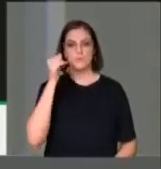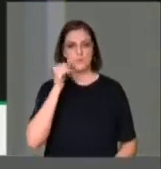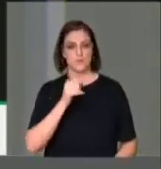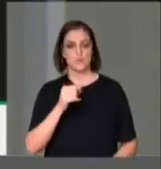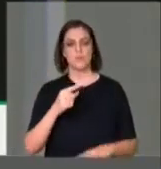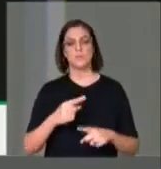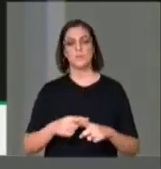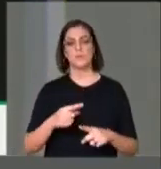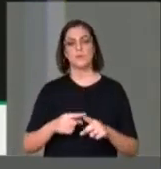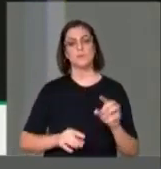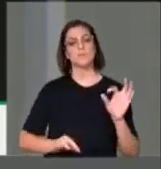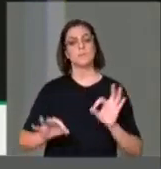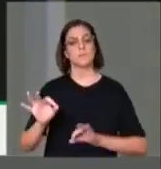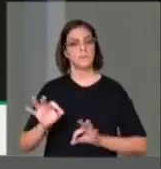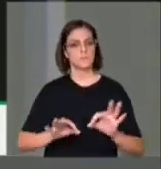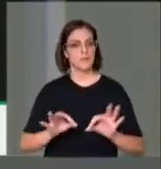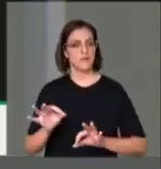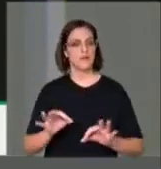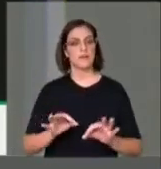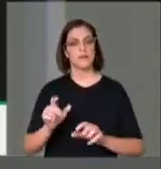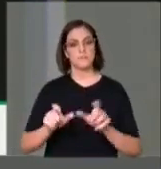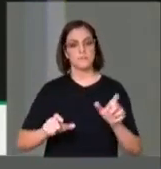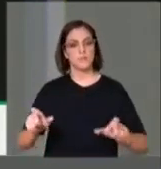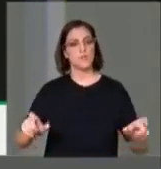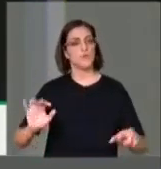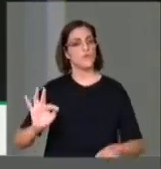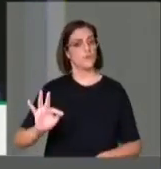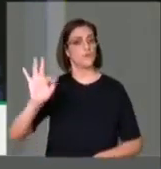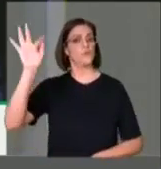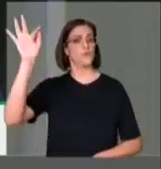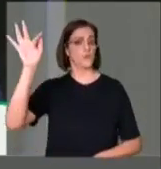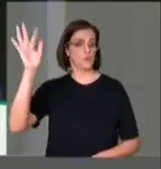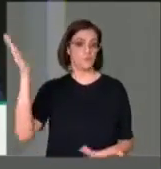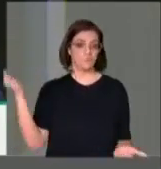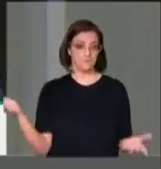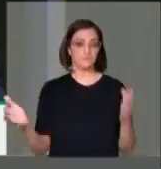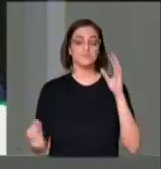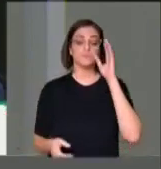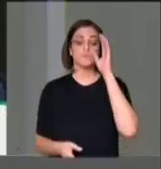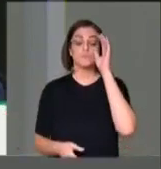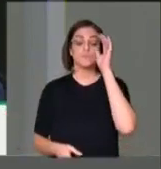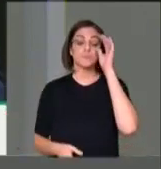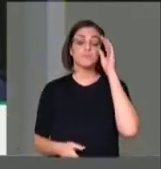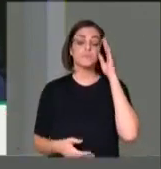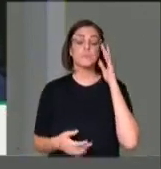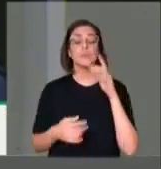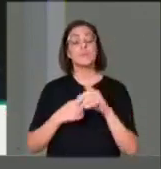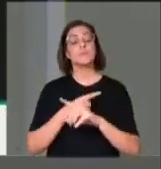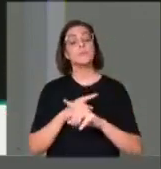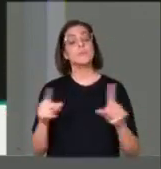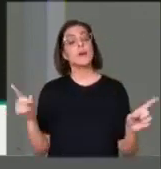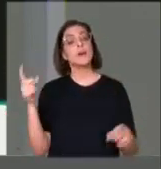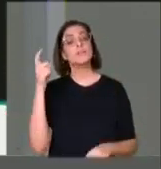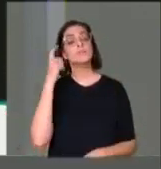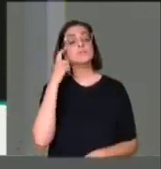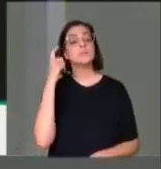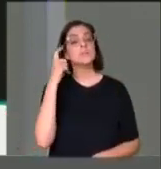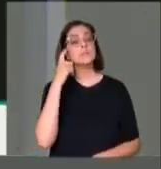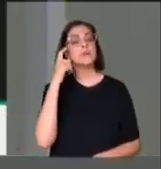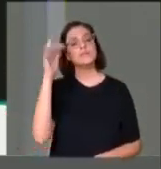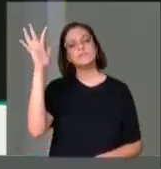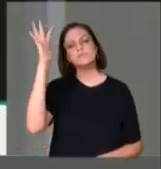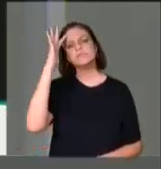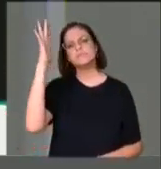Brasil. Agora eu preciso dizer que também é momento de fazermos uma reflexão. E eu quero me